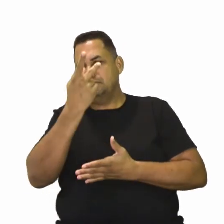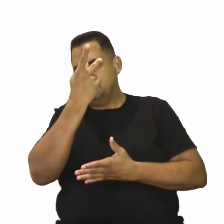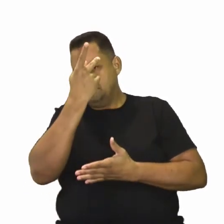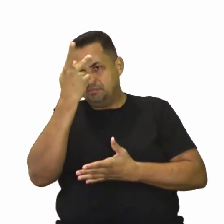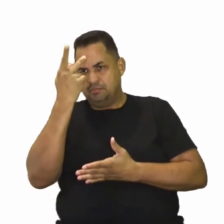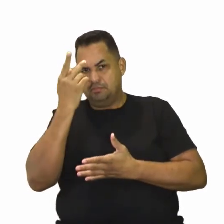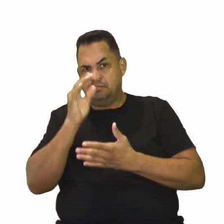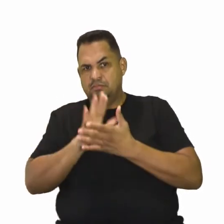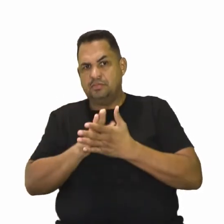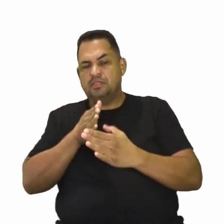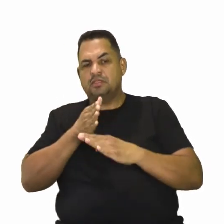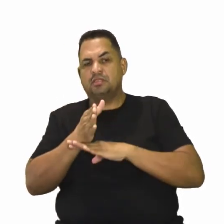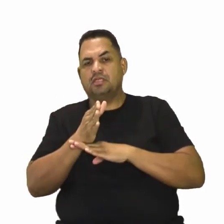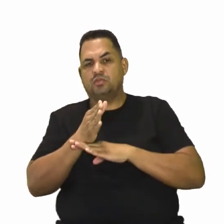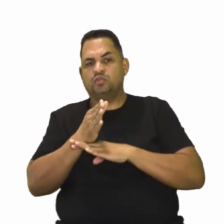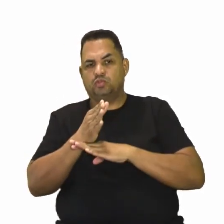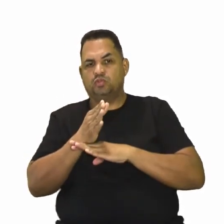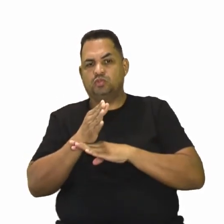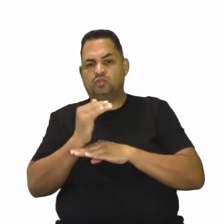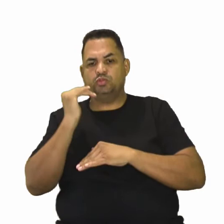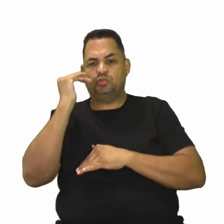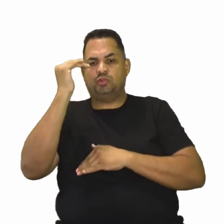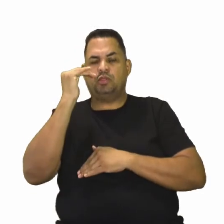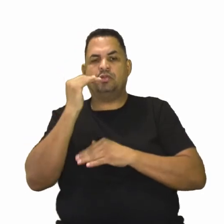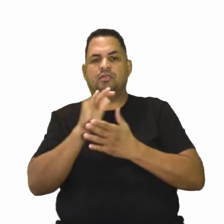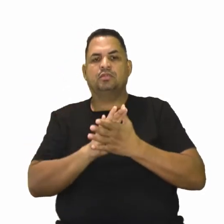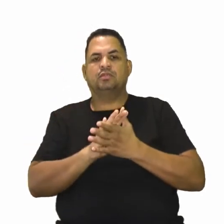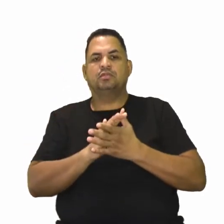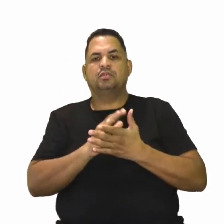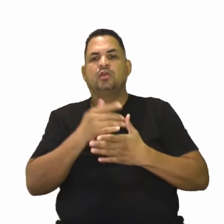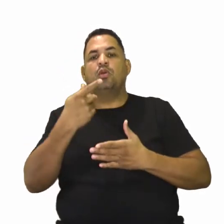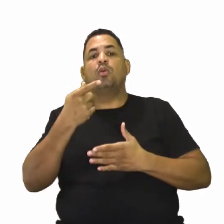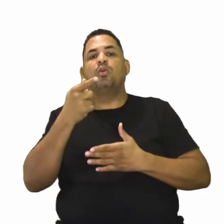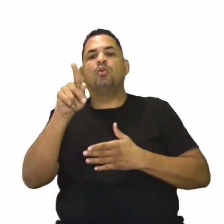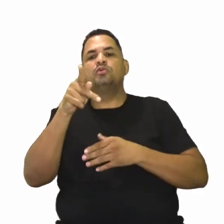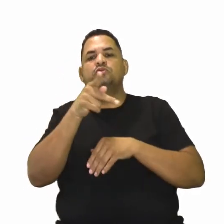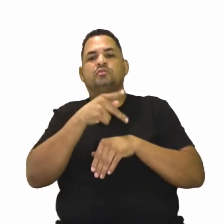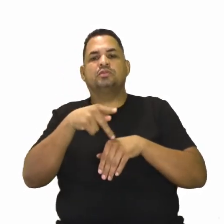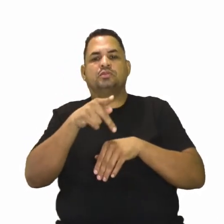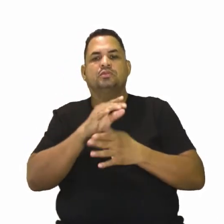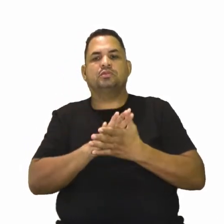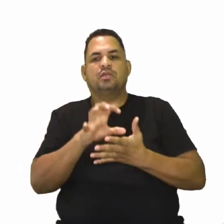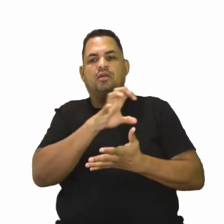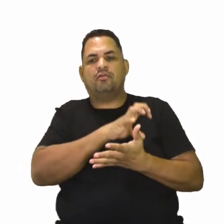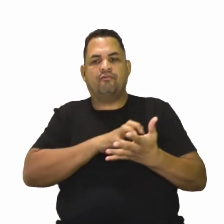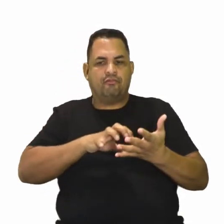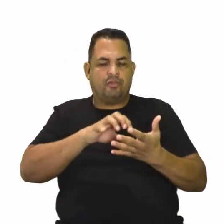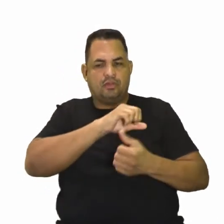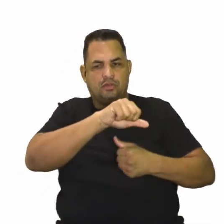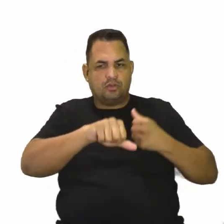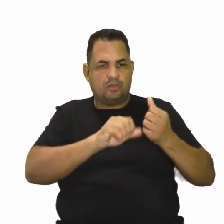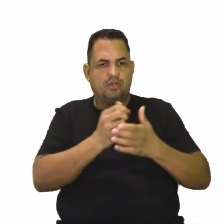os cursos superiores no exterior. A reforma econômica aumentava o retorno